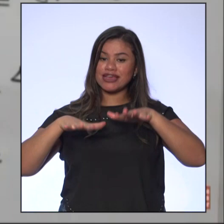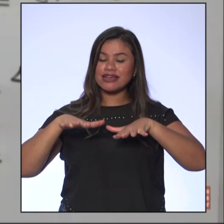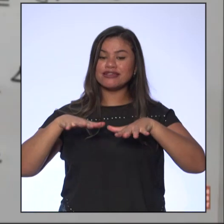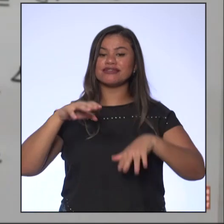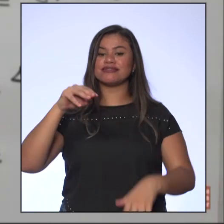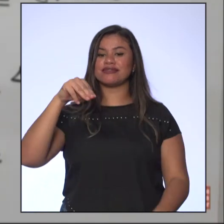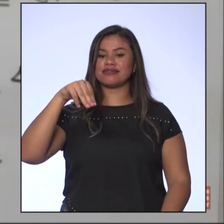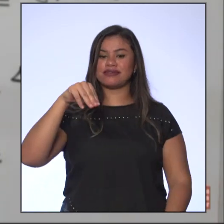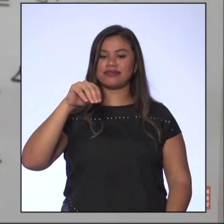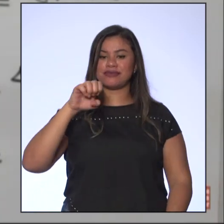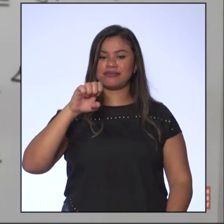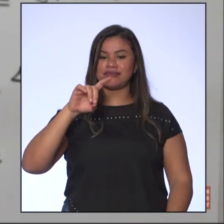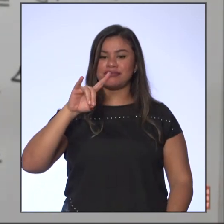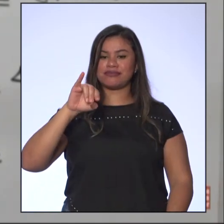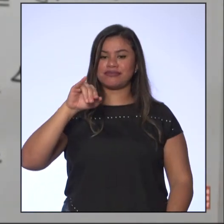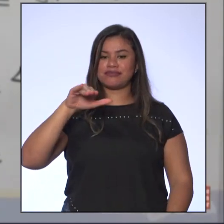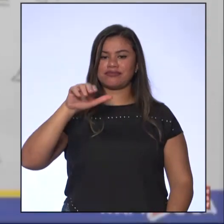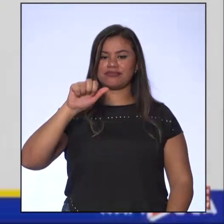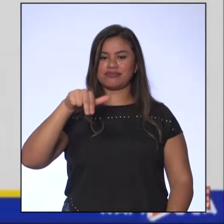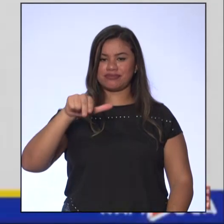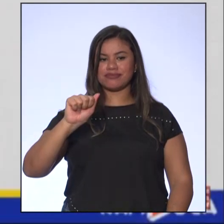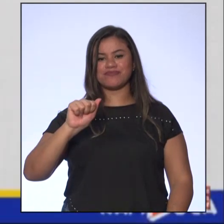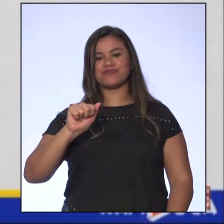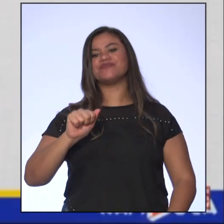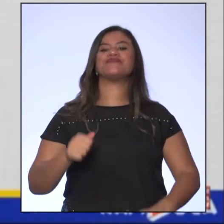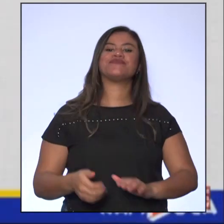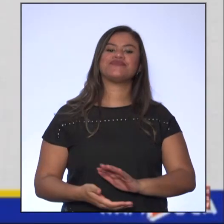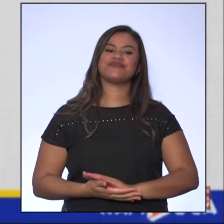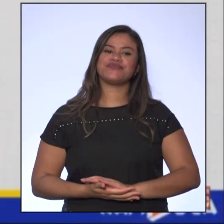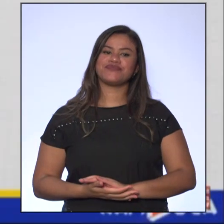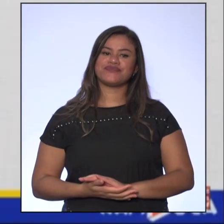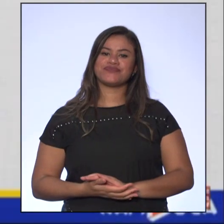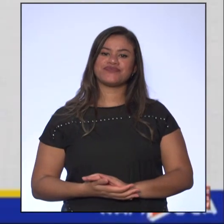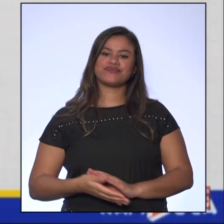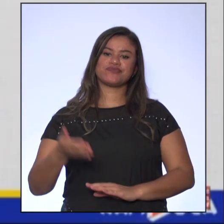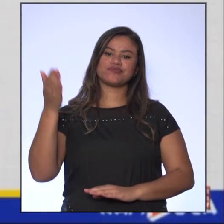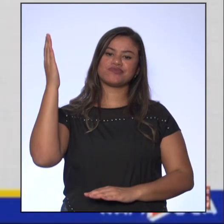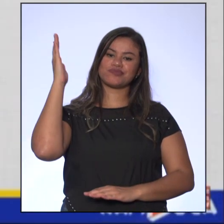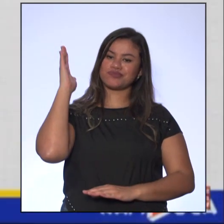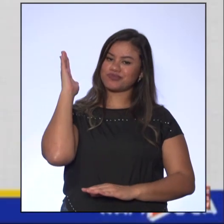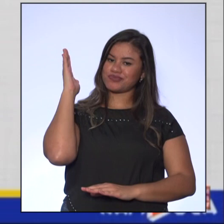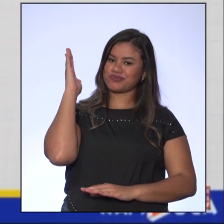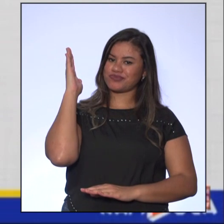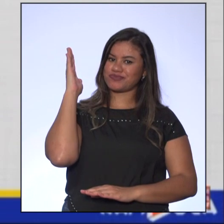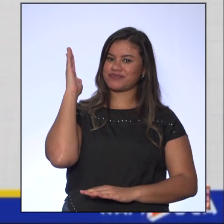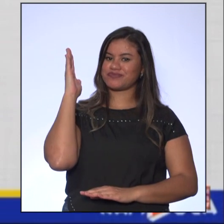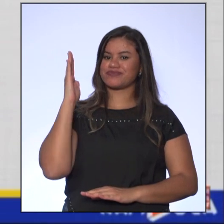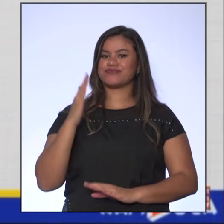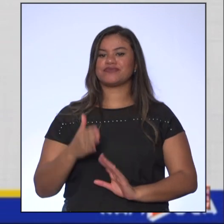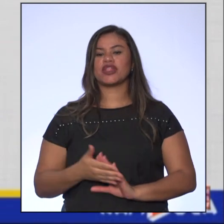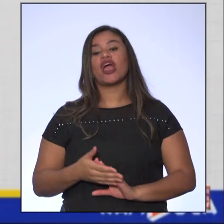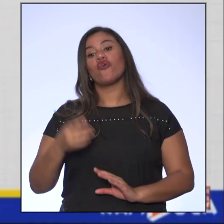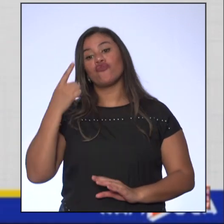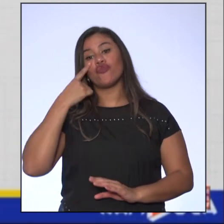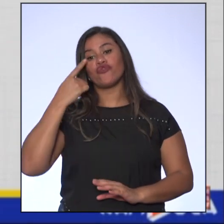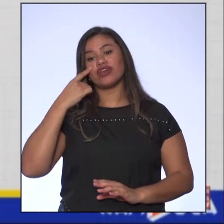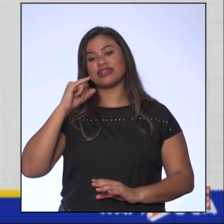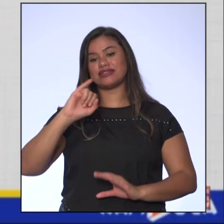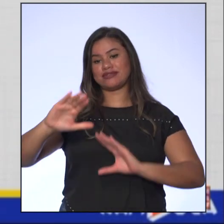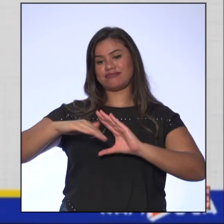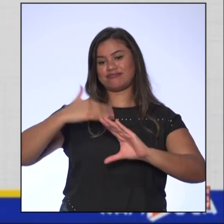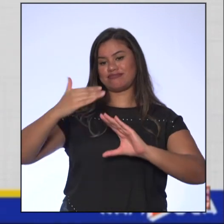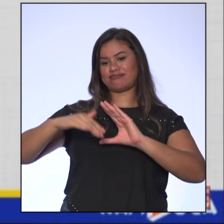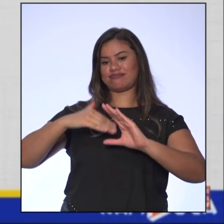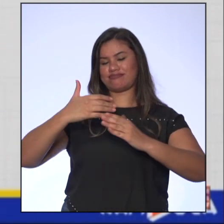questão na tela aí. Dá uma lida. Eu vou colocar uma questão, vou verificar se tem alguma pergunta aqui para a gente. Chegou alguma pergunta.